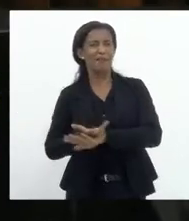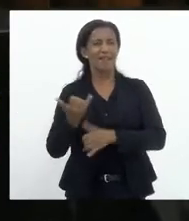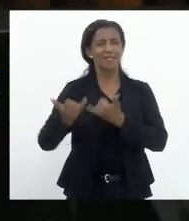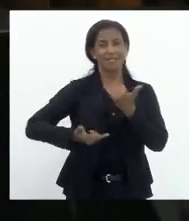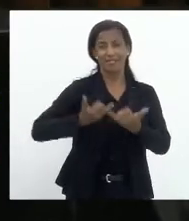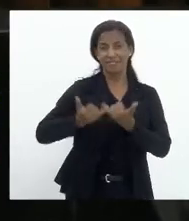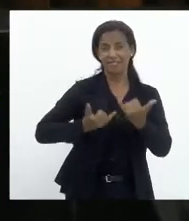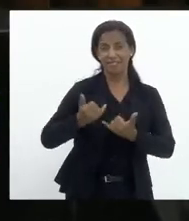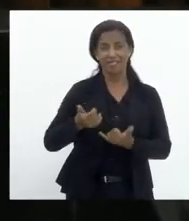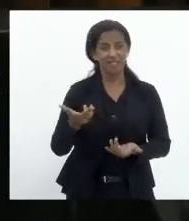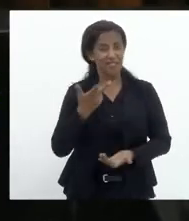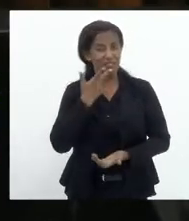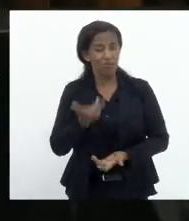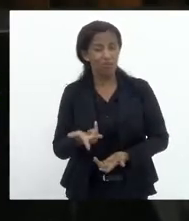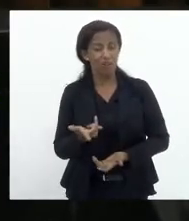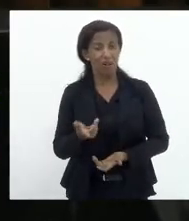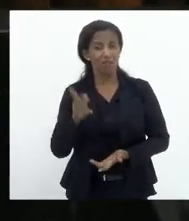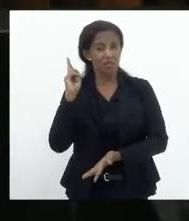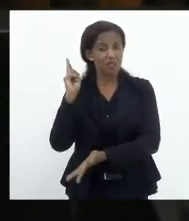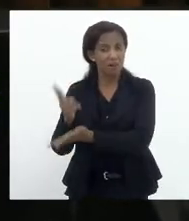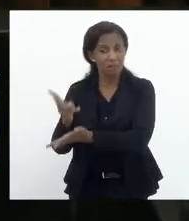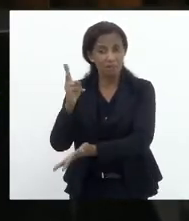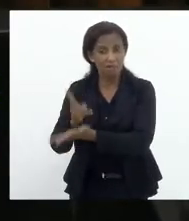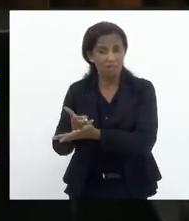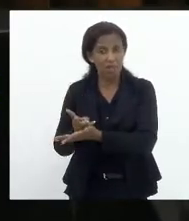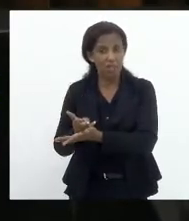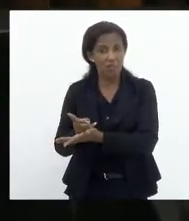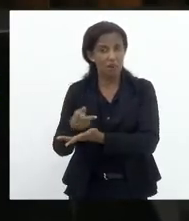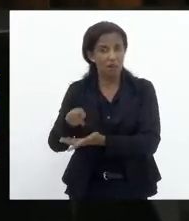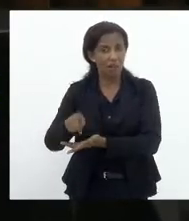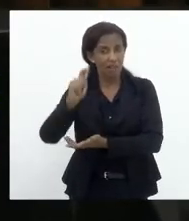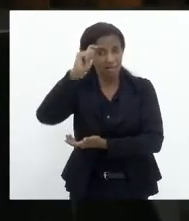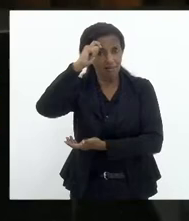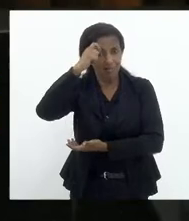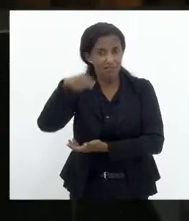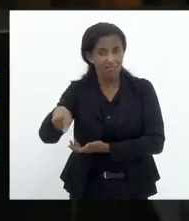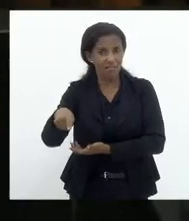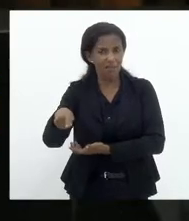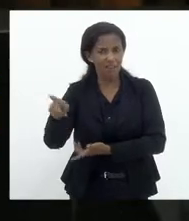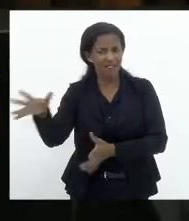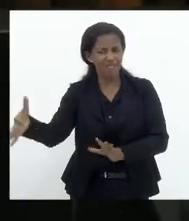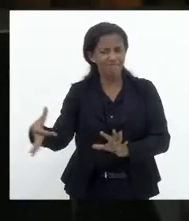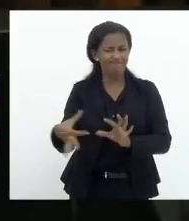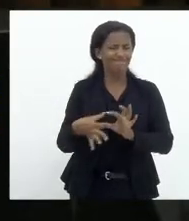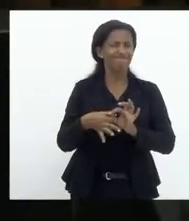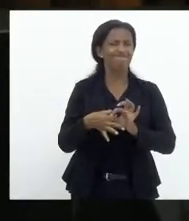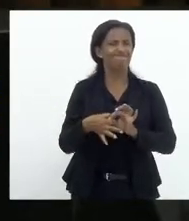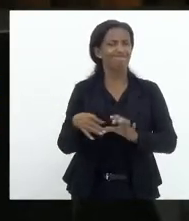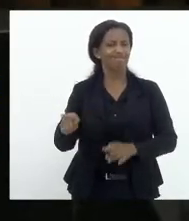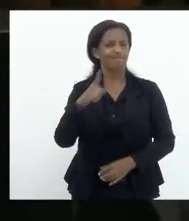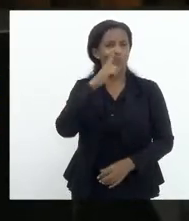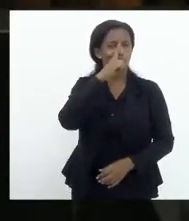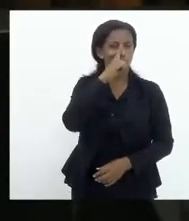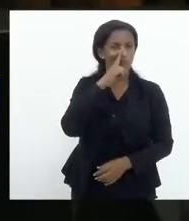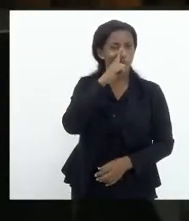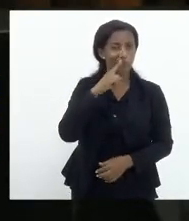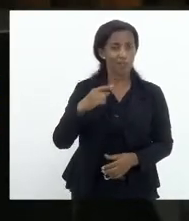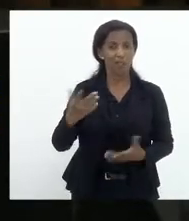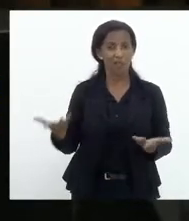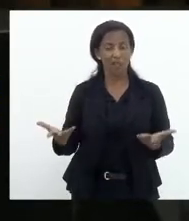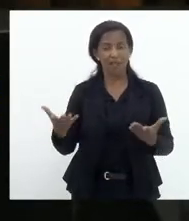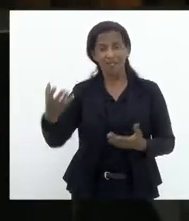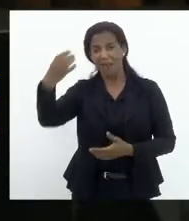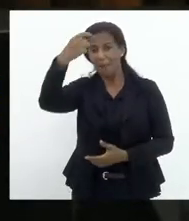brincando esse eu falo que essa criança essa mesma criança é negra ela é associada a um ato infracionário é